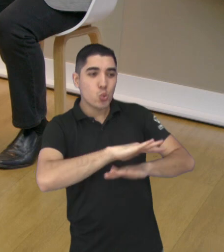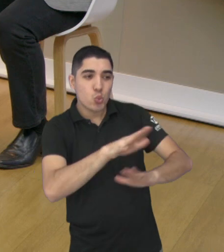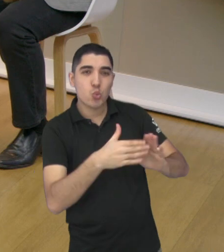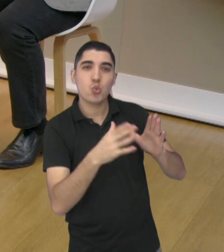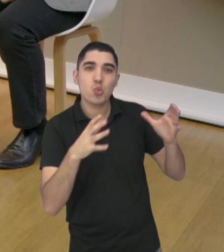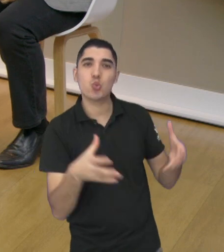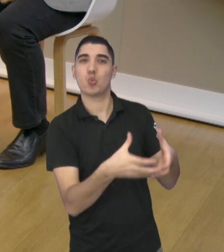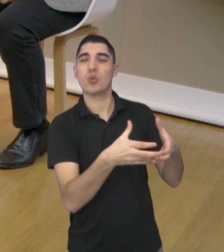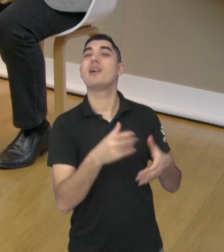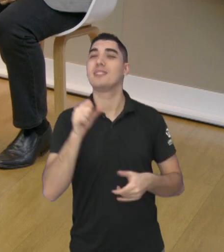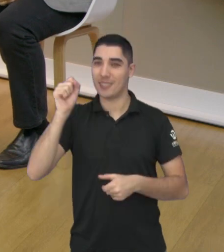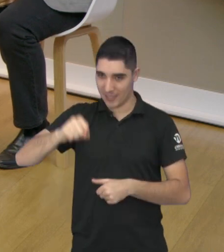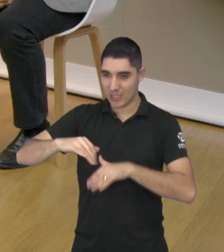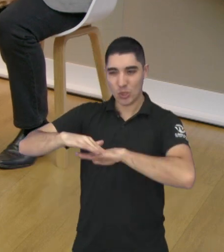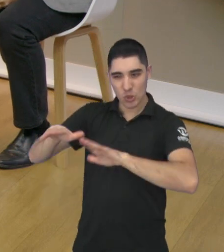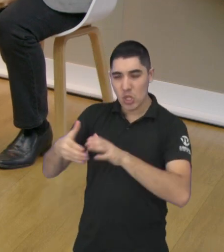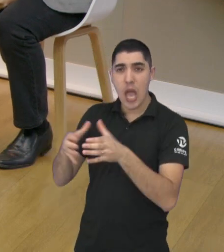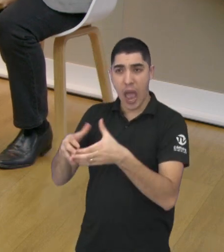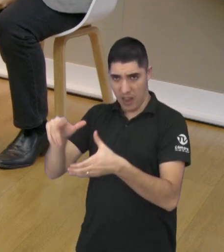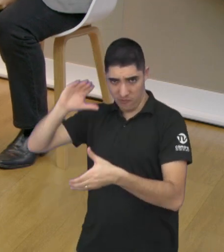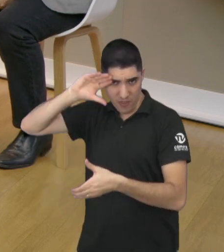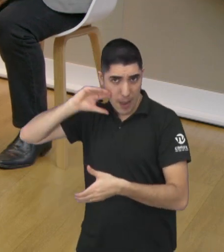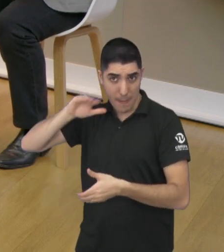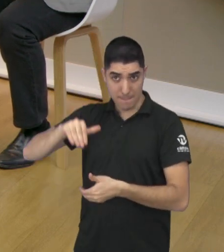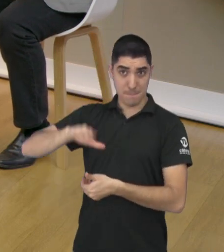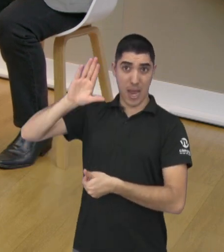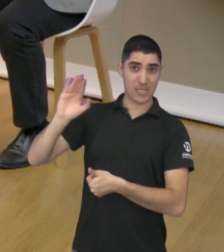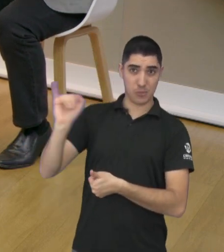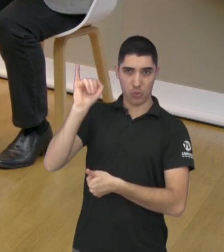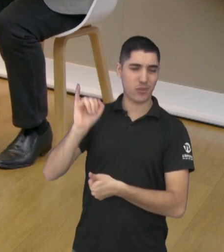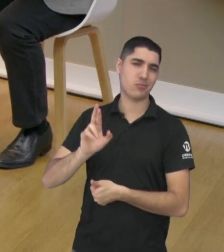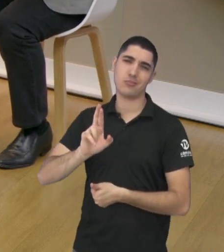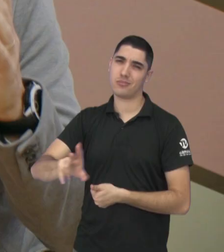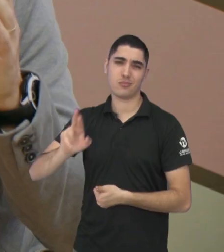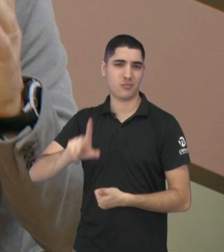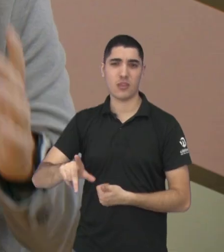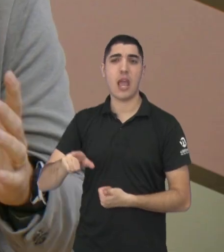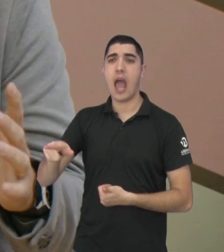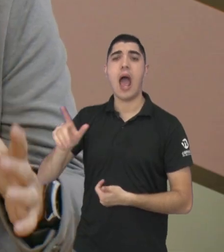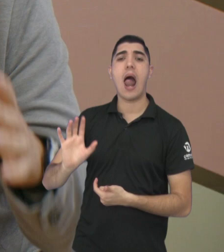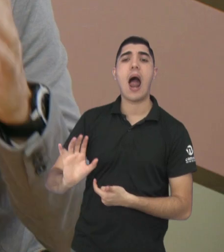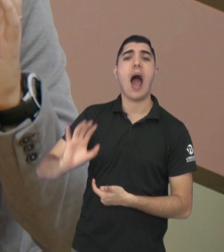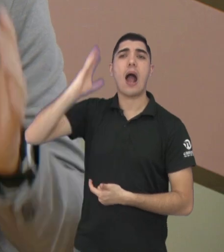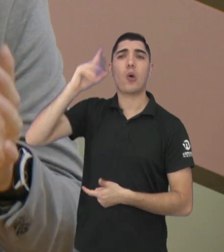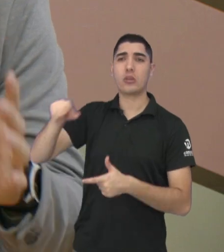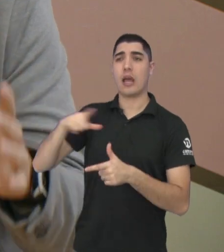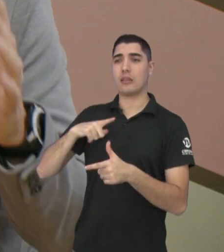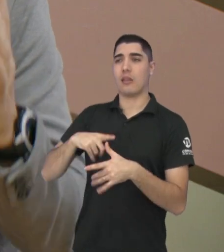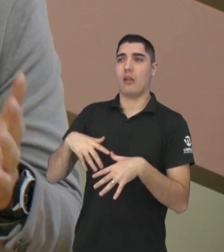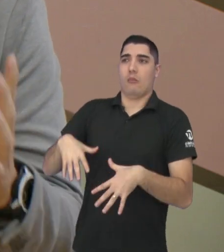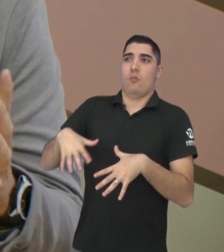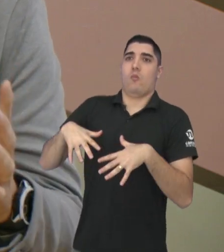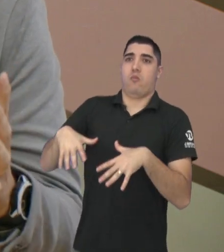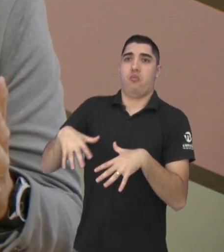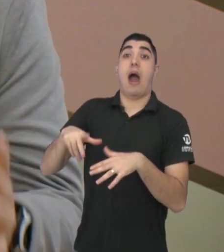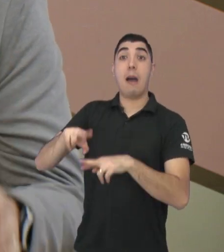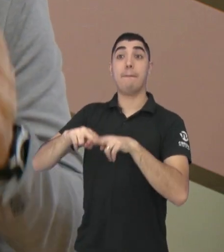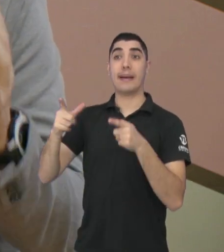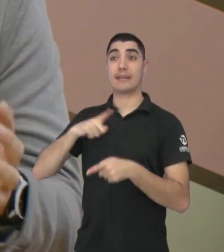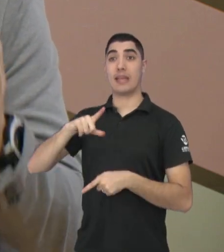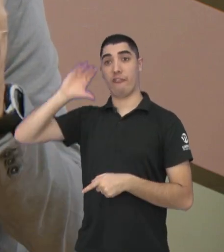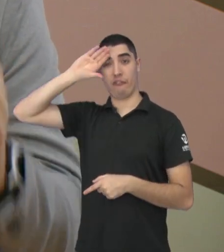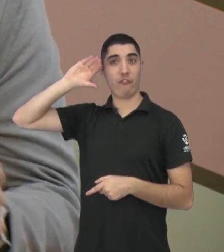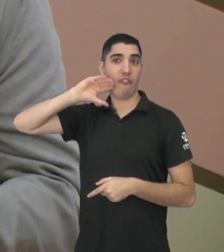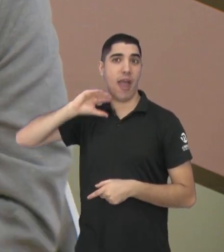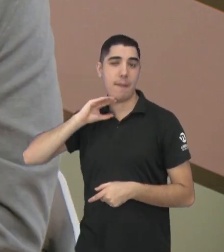obra. Não é a febre o grande importante. Ninguém convulsiona com febre alta. Não